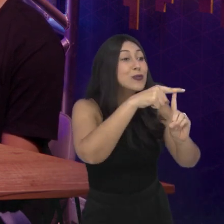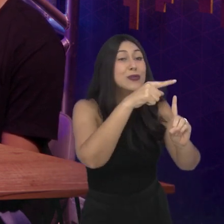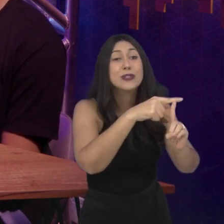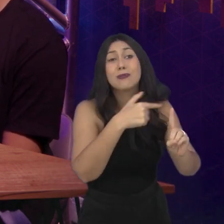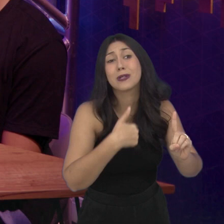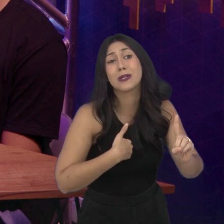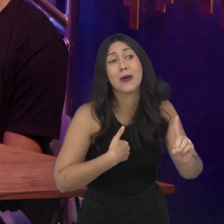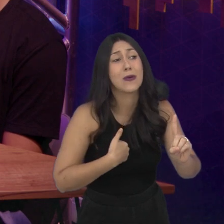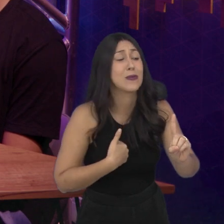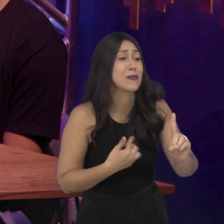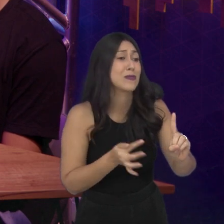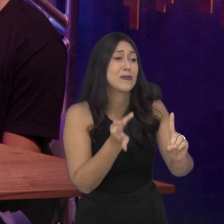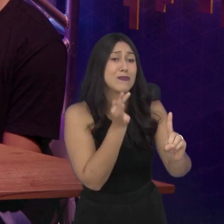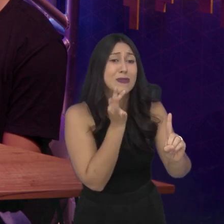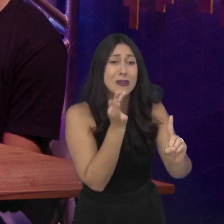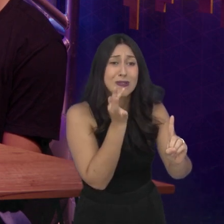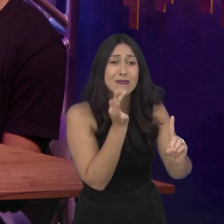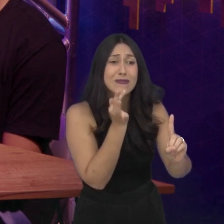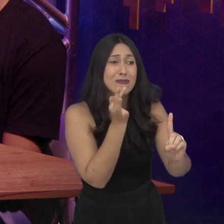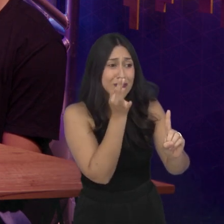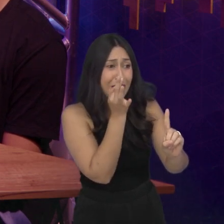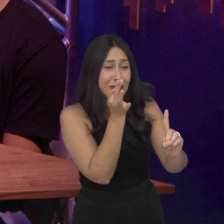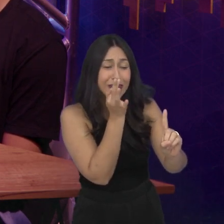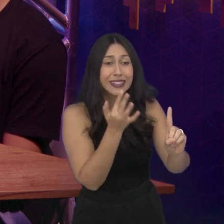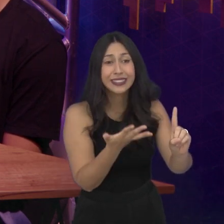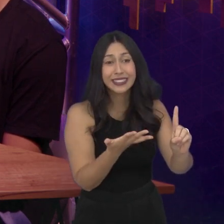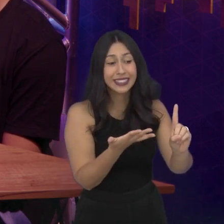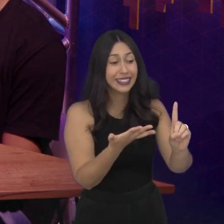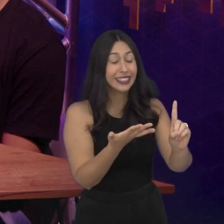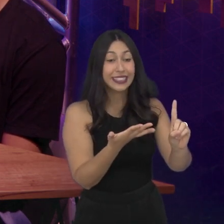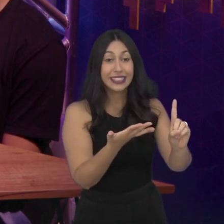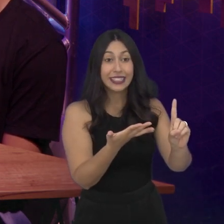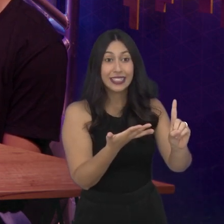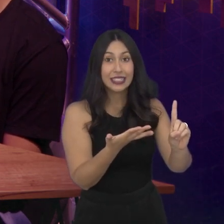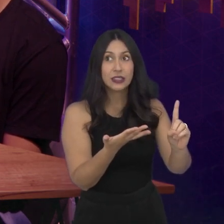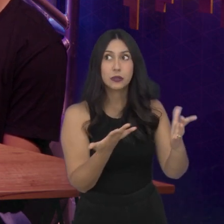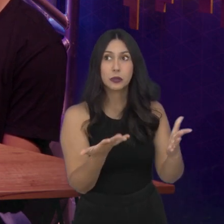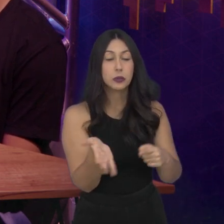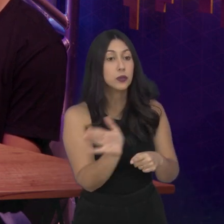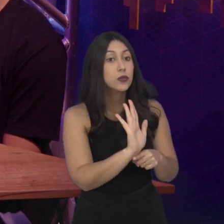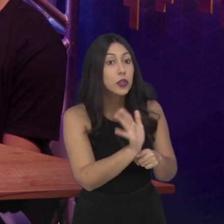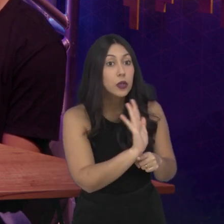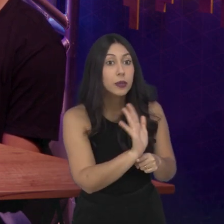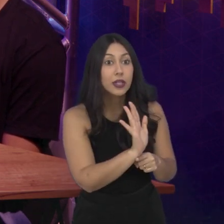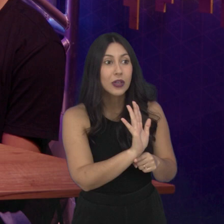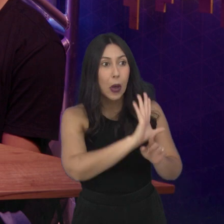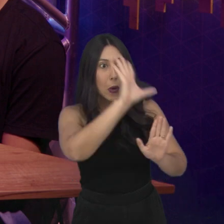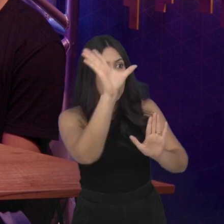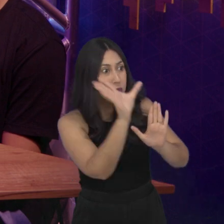preferido, que eu acho que eu posso dizer, assim, que é o meu gênero preferido, que eram filmes, assim, que eu